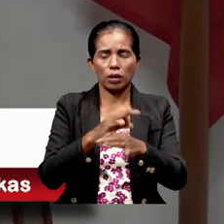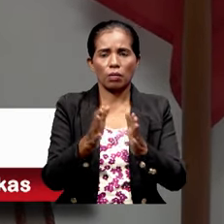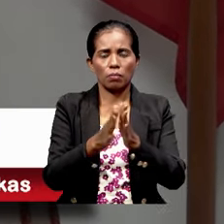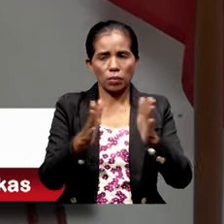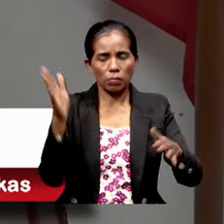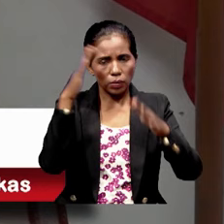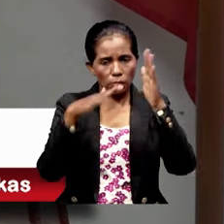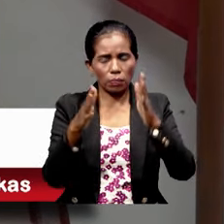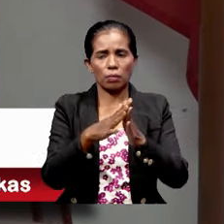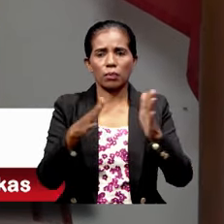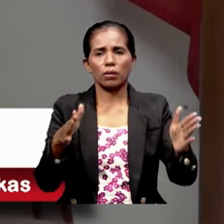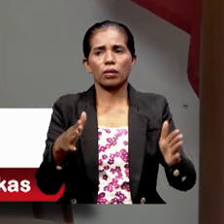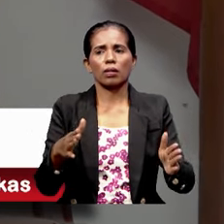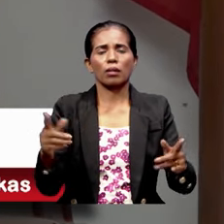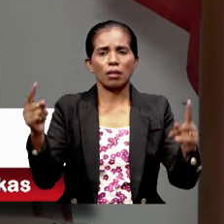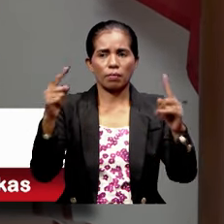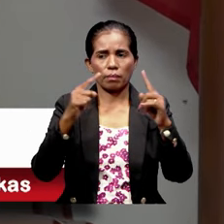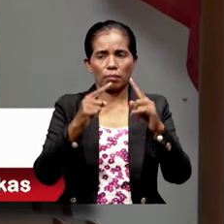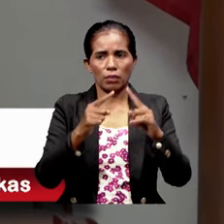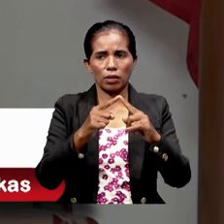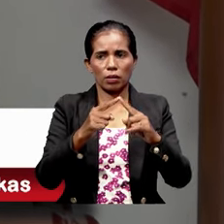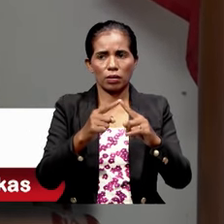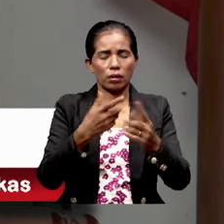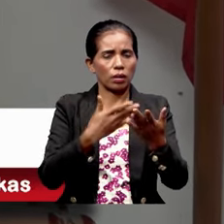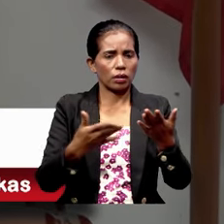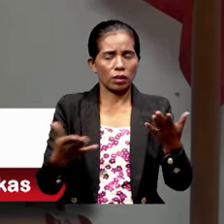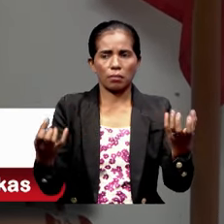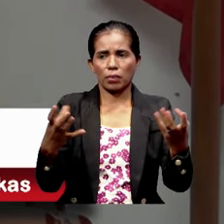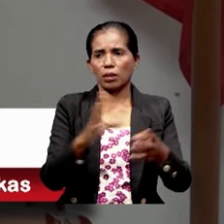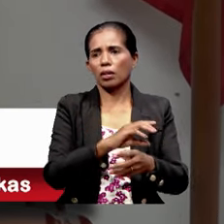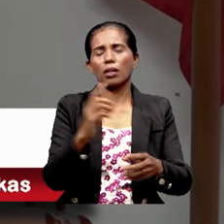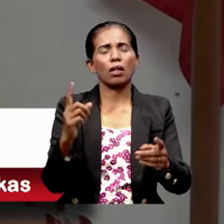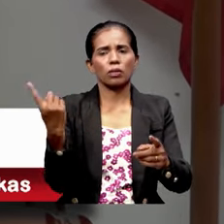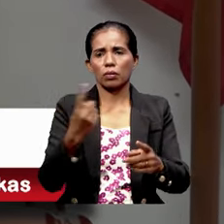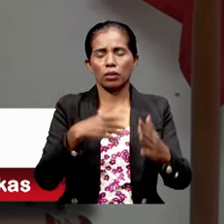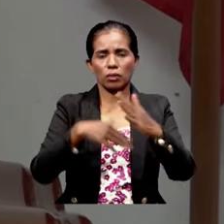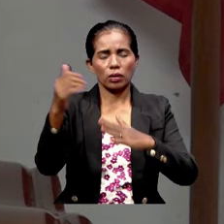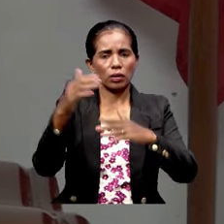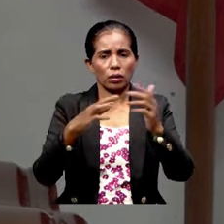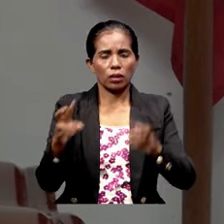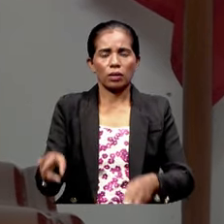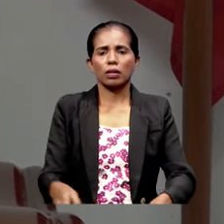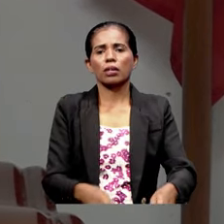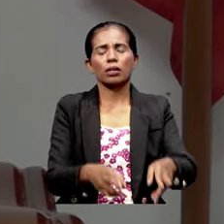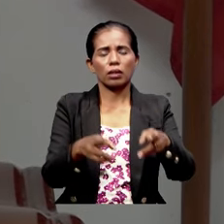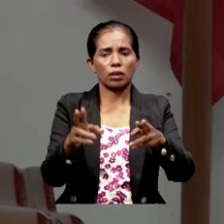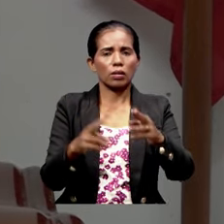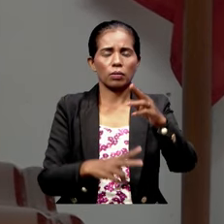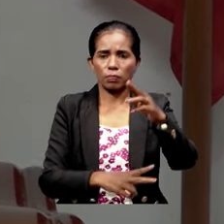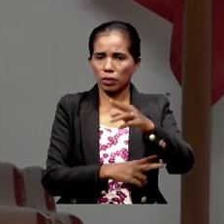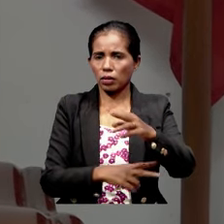vai vai se sambar lá os infraestrutura lá os estradas lá os pontes lá os